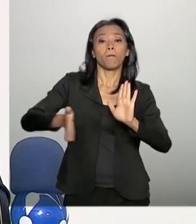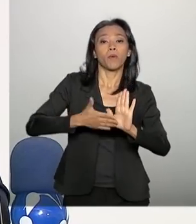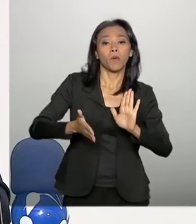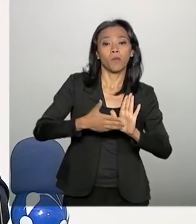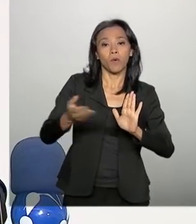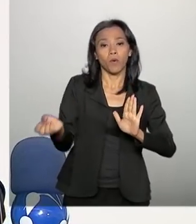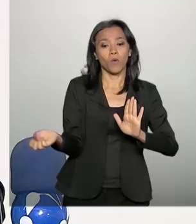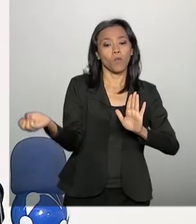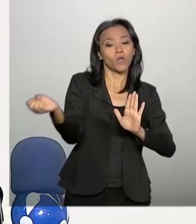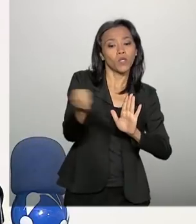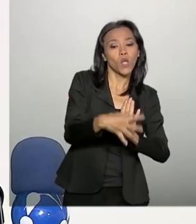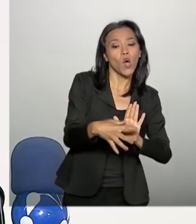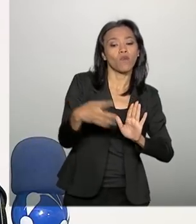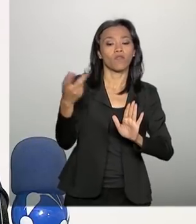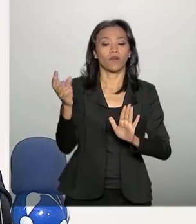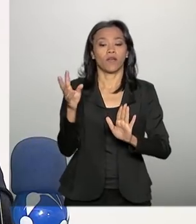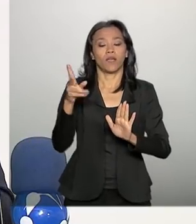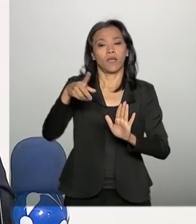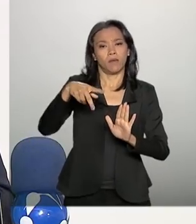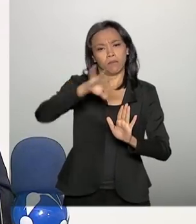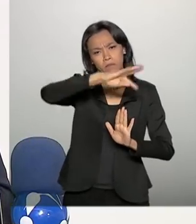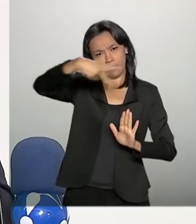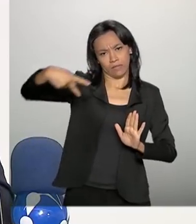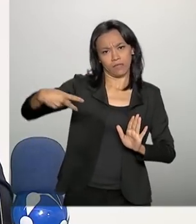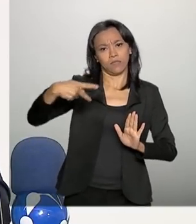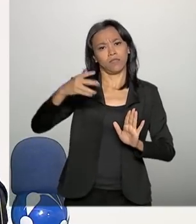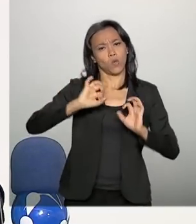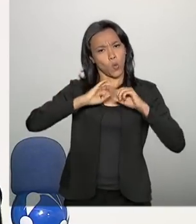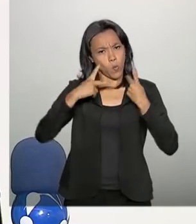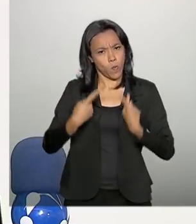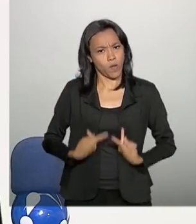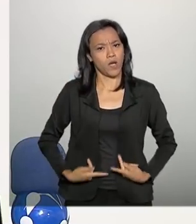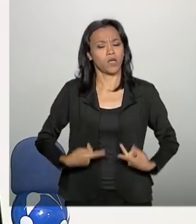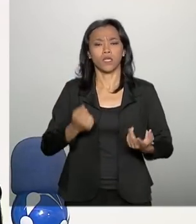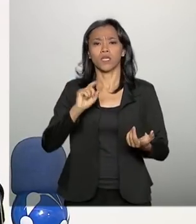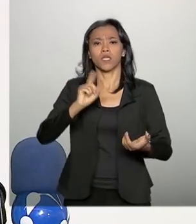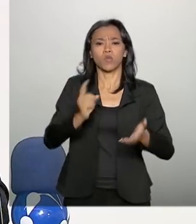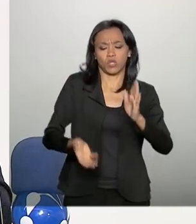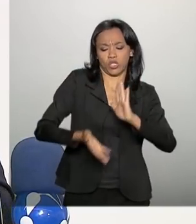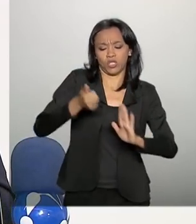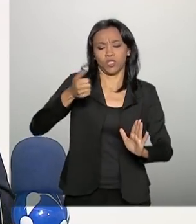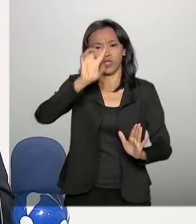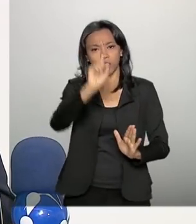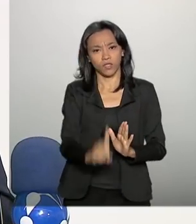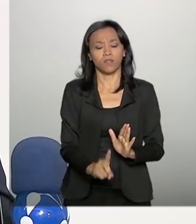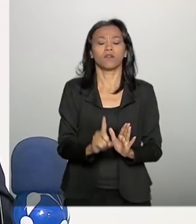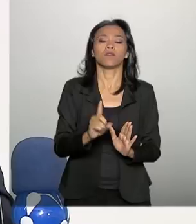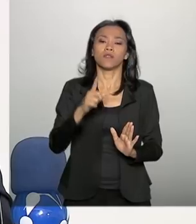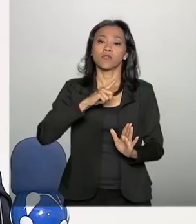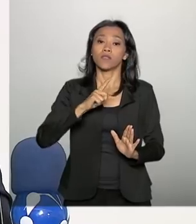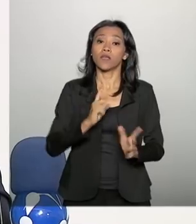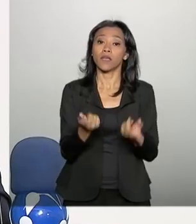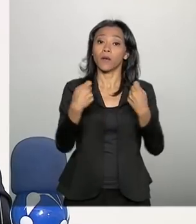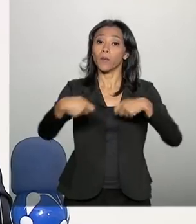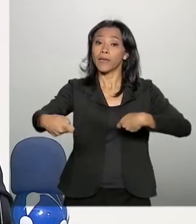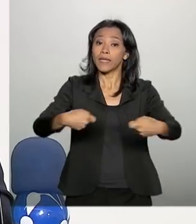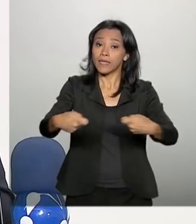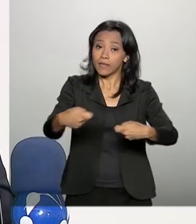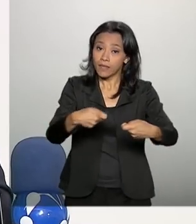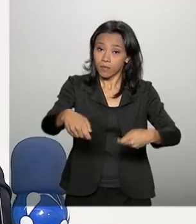previdência mais humana mais justa que não retire direitos e restabeleça o equilíbrio